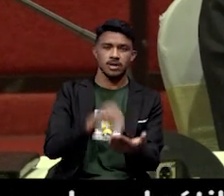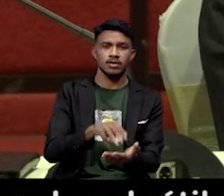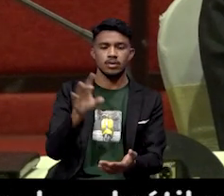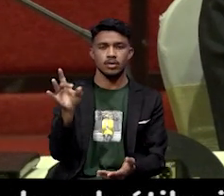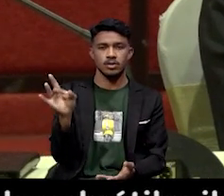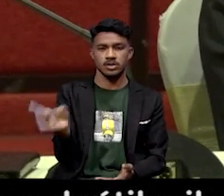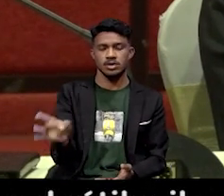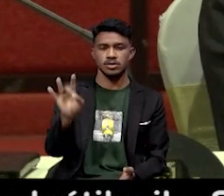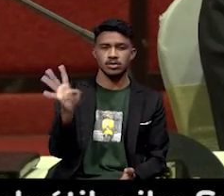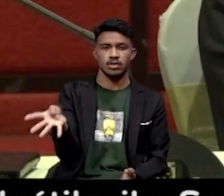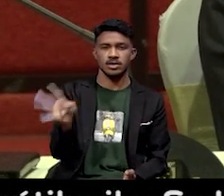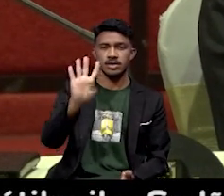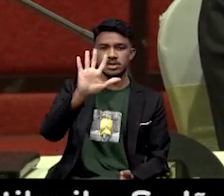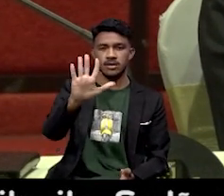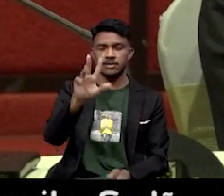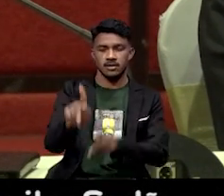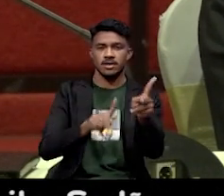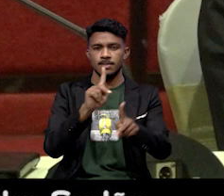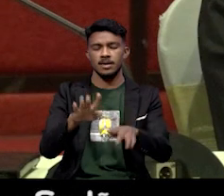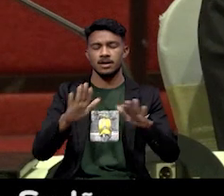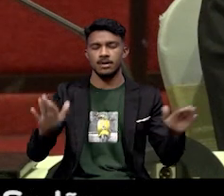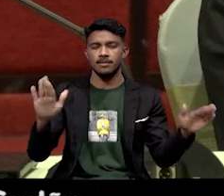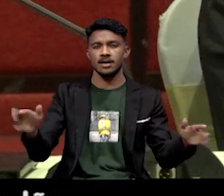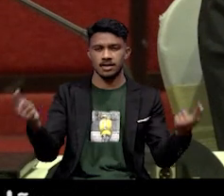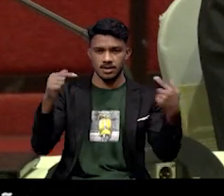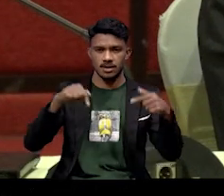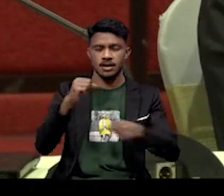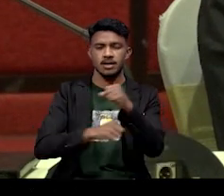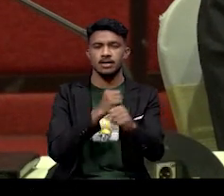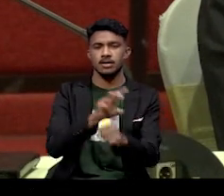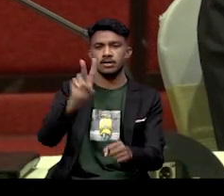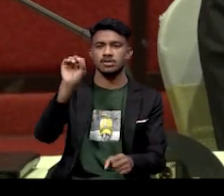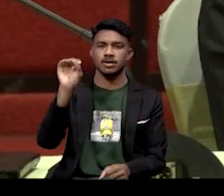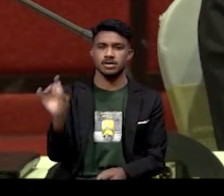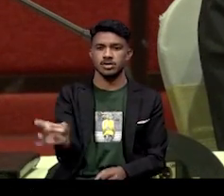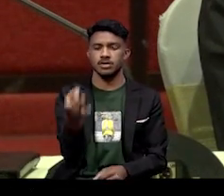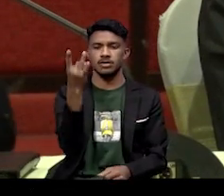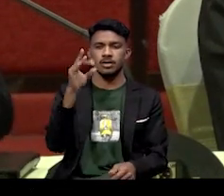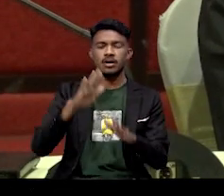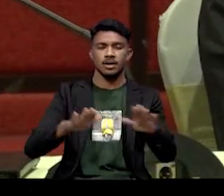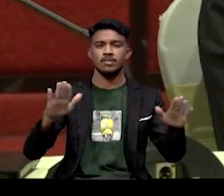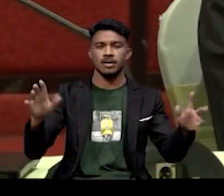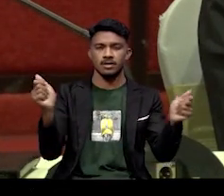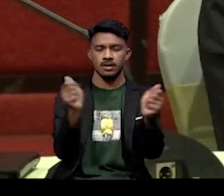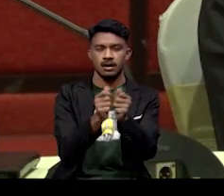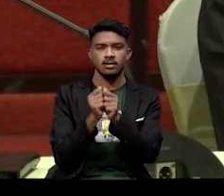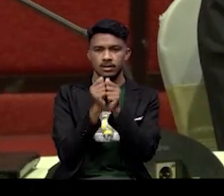700.845 populasaun Labarik iha 2018, Labarik 9